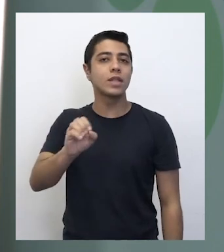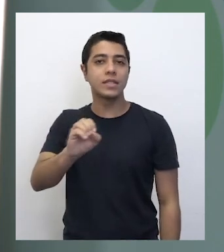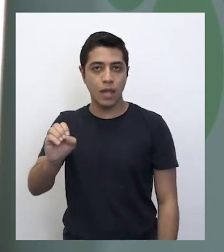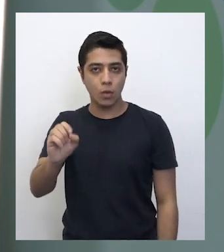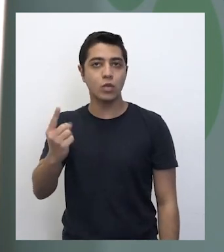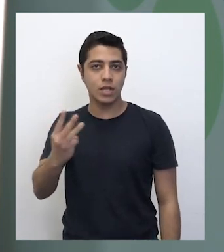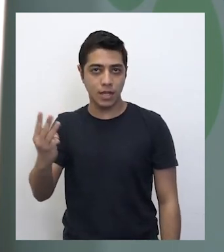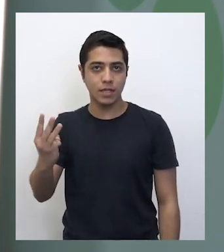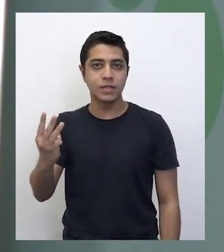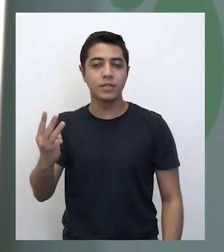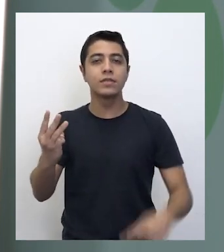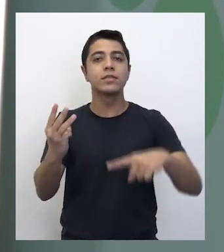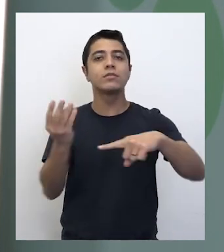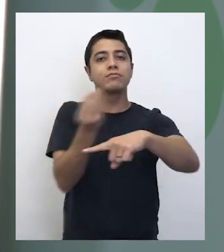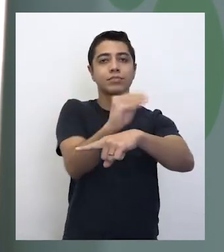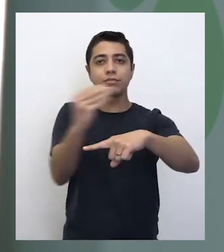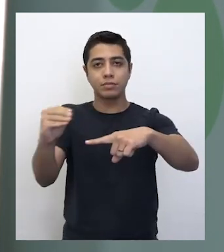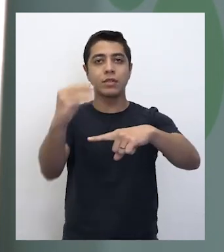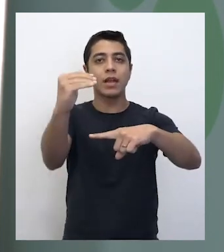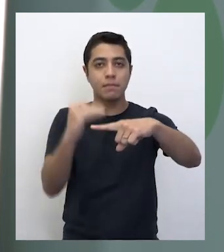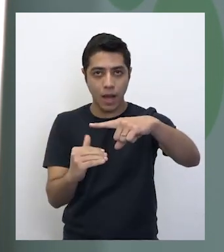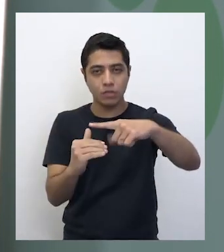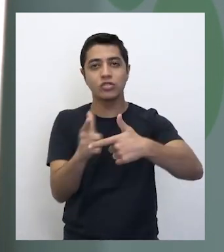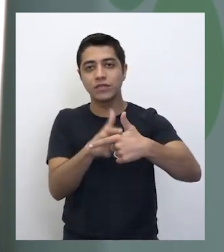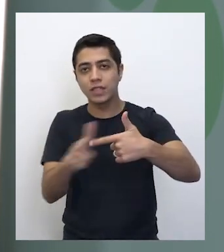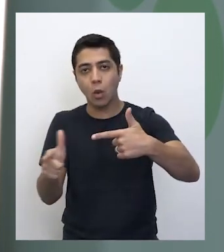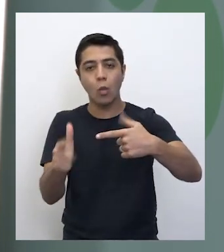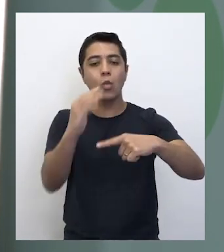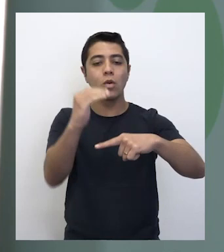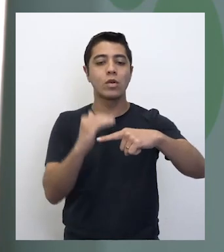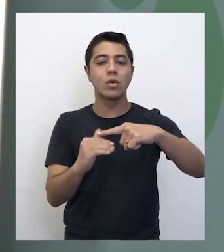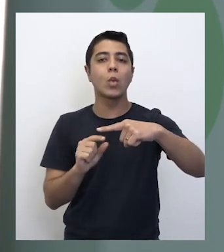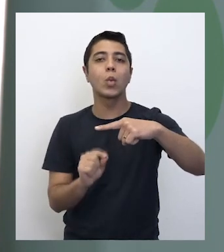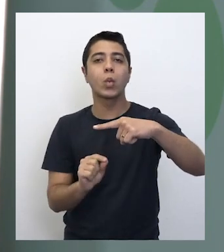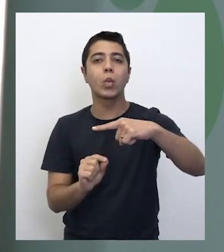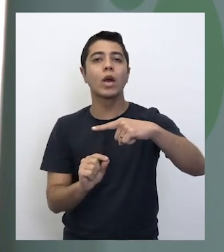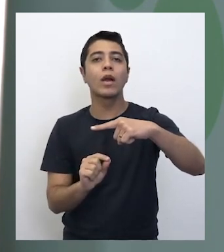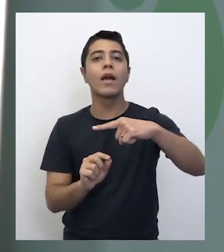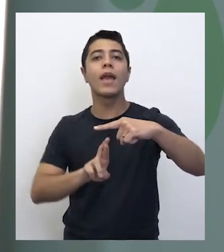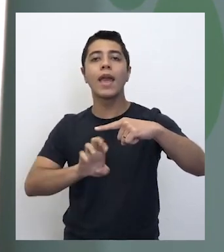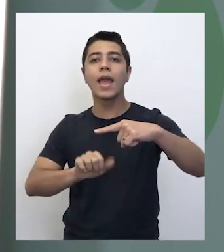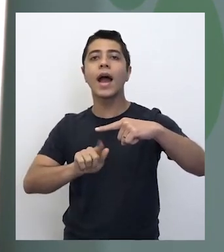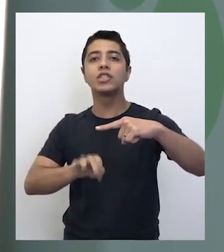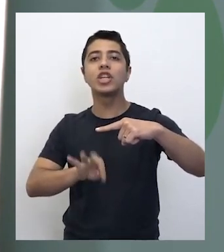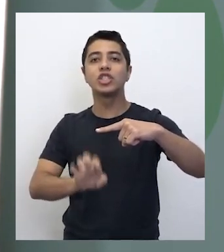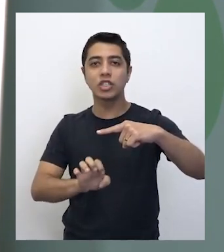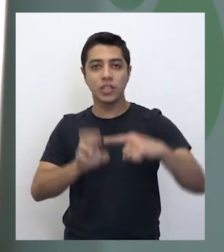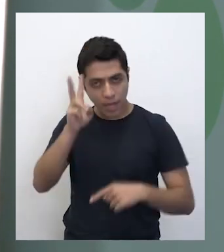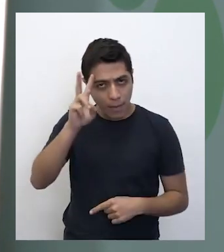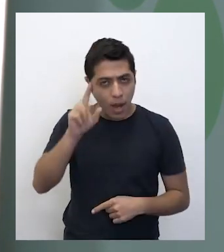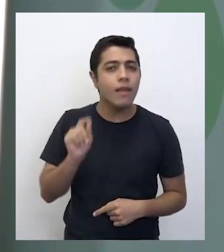0,00133, que vou dividir por quem? Pela concentração do meu reagente. Quem é o reagente? Aqui,